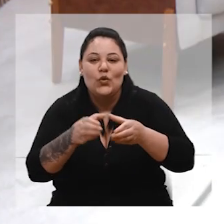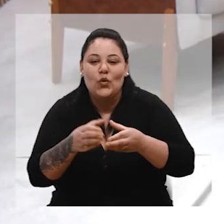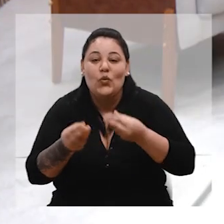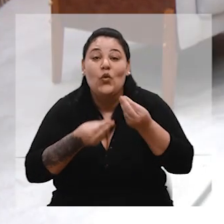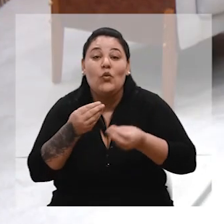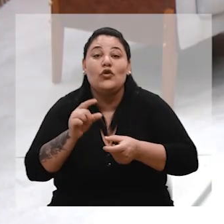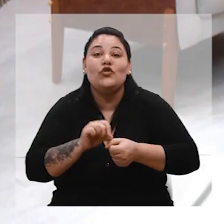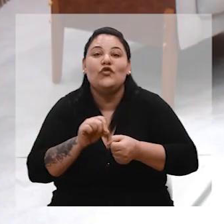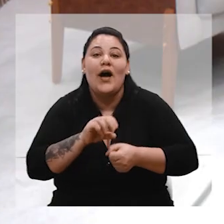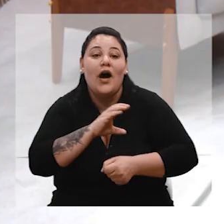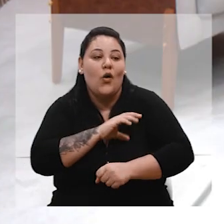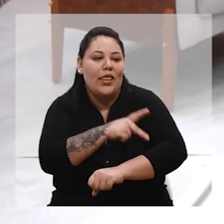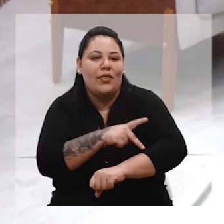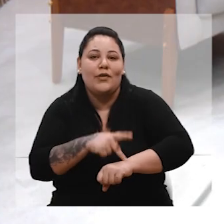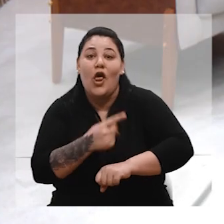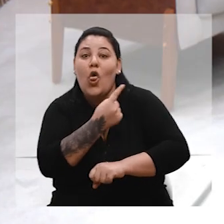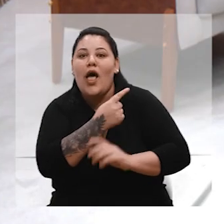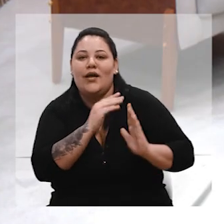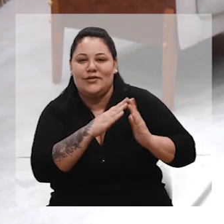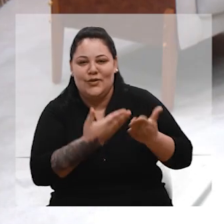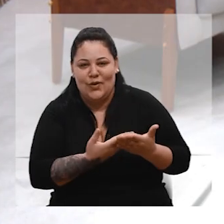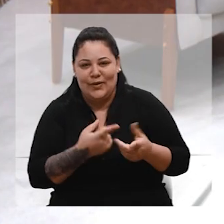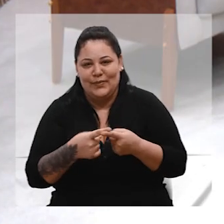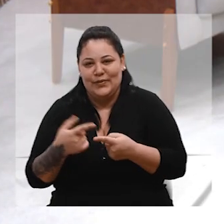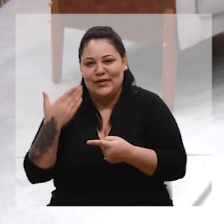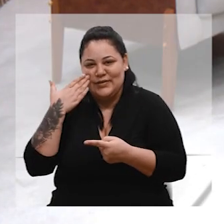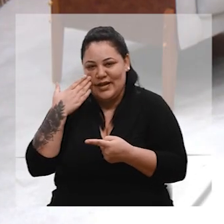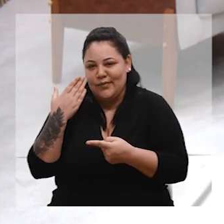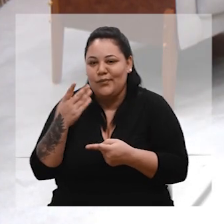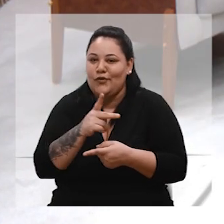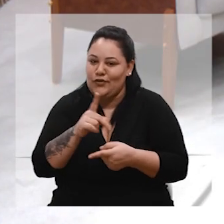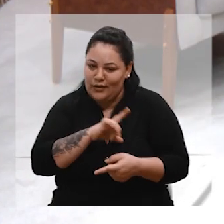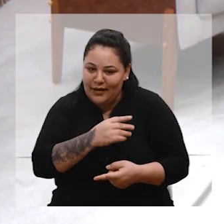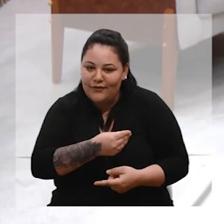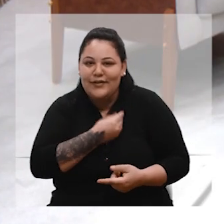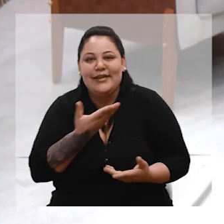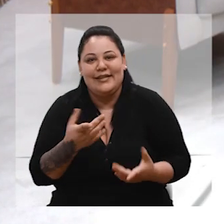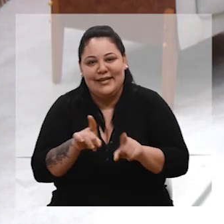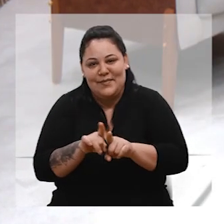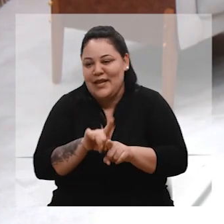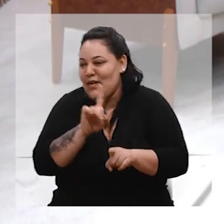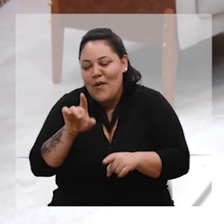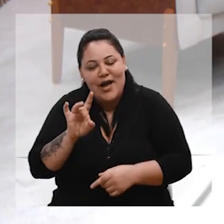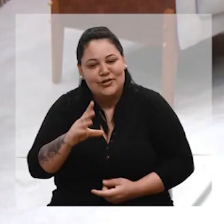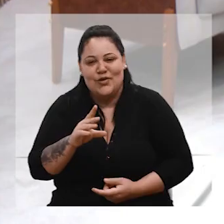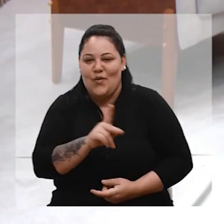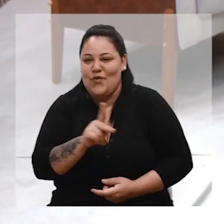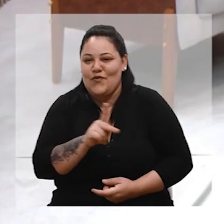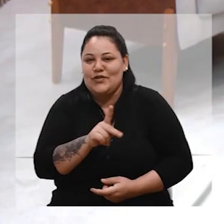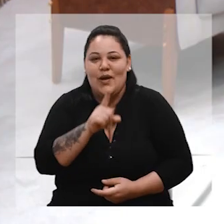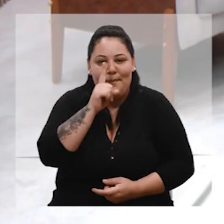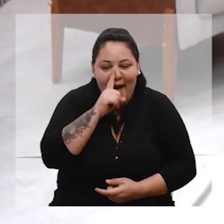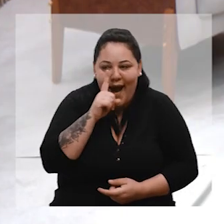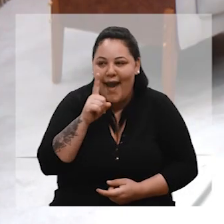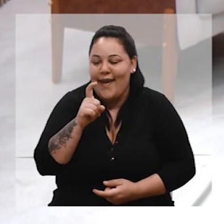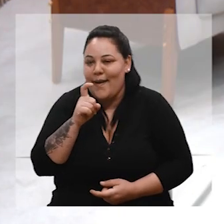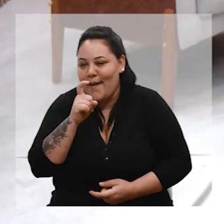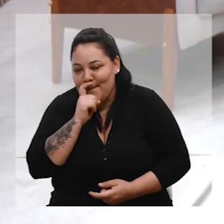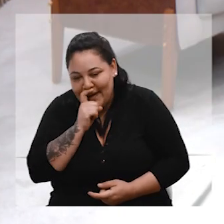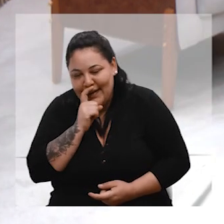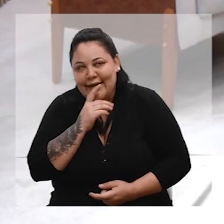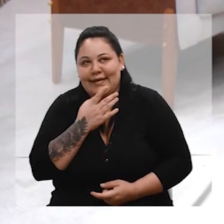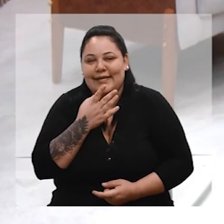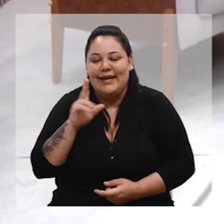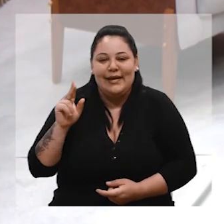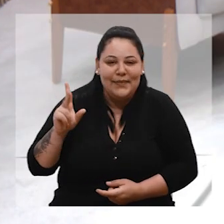como é que tu faz para conduzir esse time? Porque eu sei que professor também tem toda uma vida. Né? O professor não é só professor. O professor é pai,